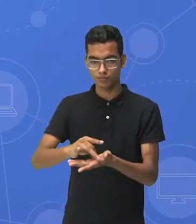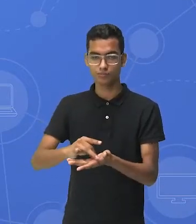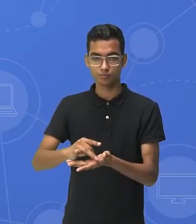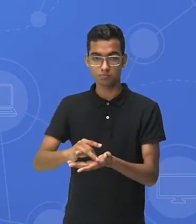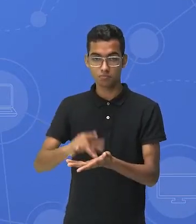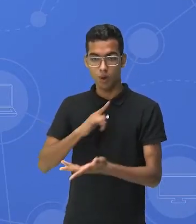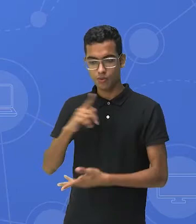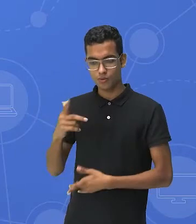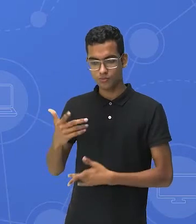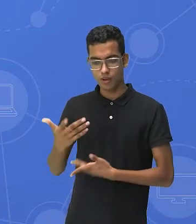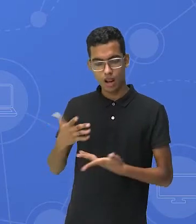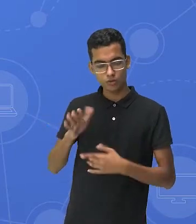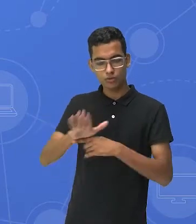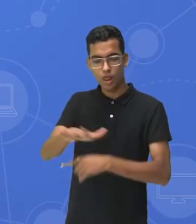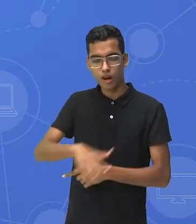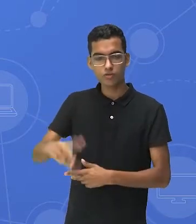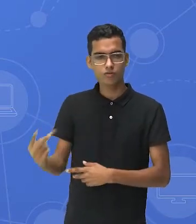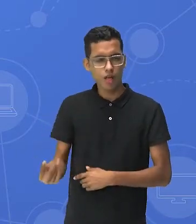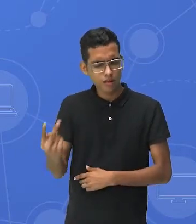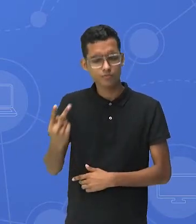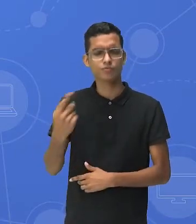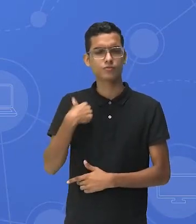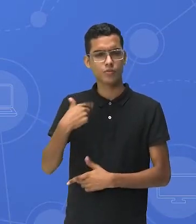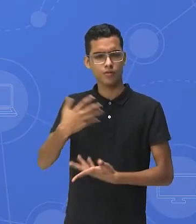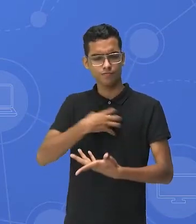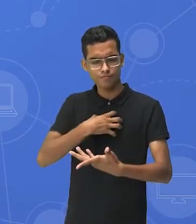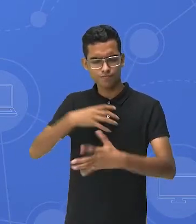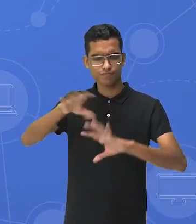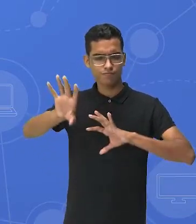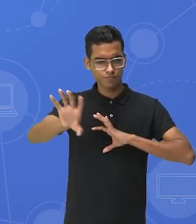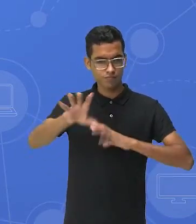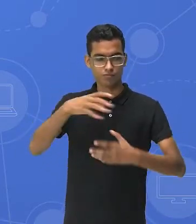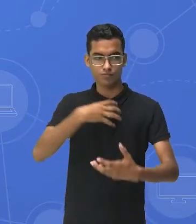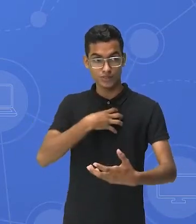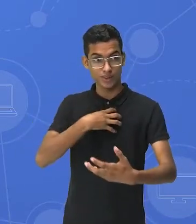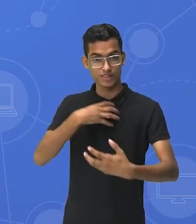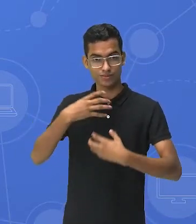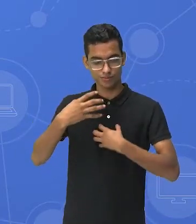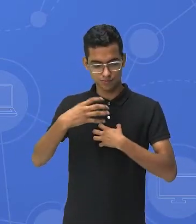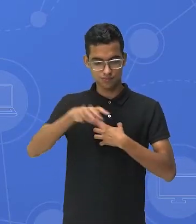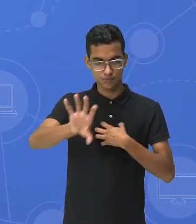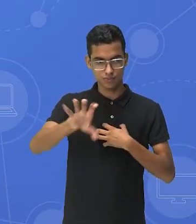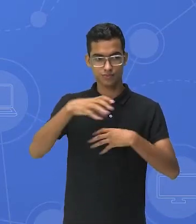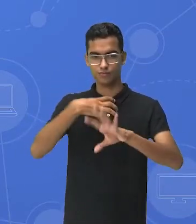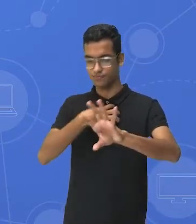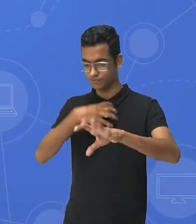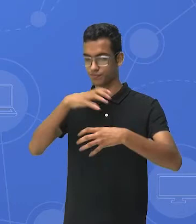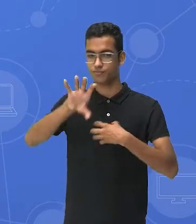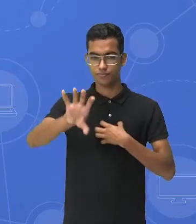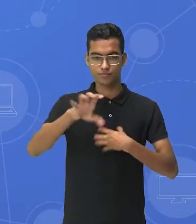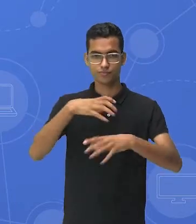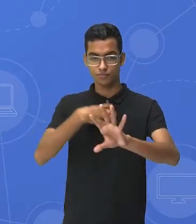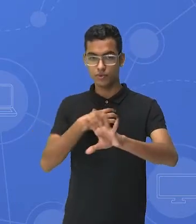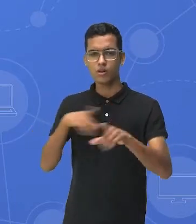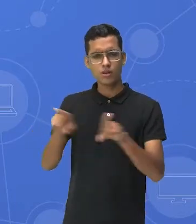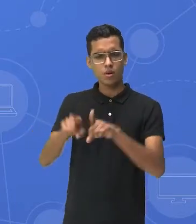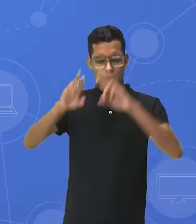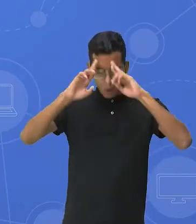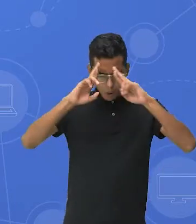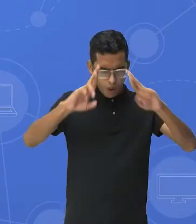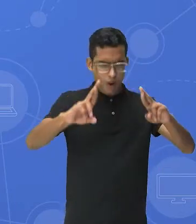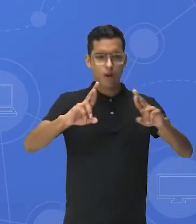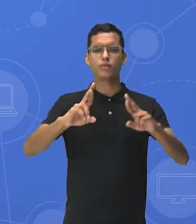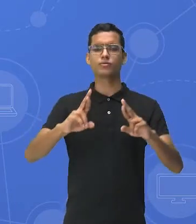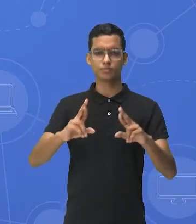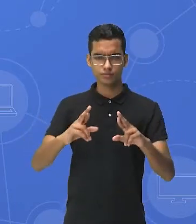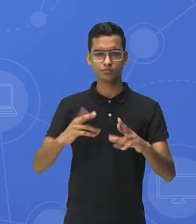e principalmente do respeito, da empatia. Então, olha só que história positiva, né? O rugby sendo